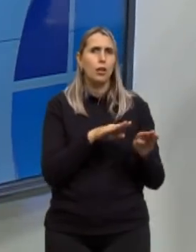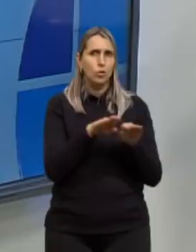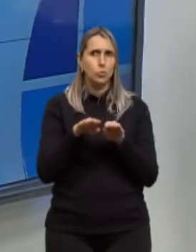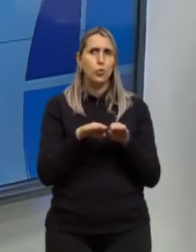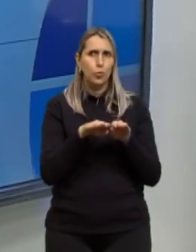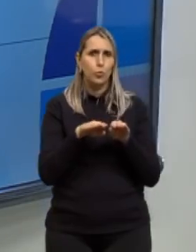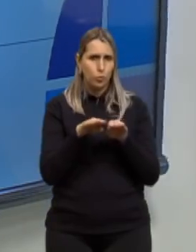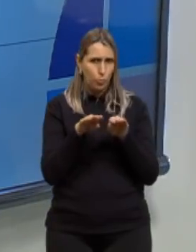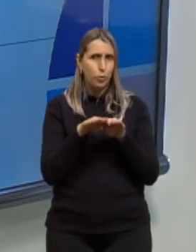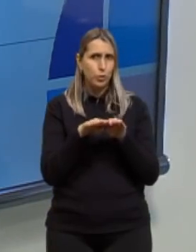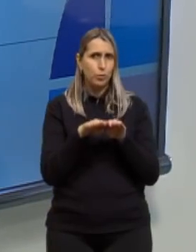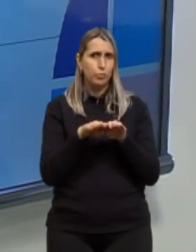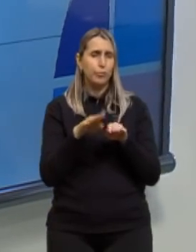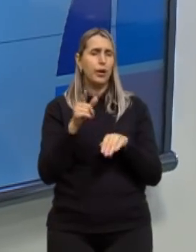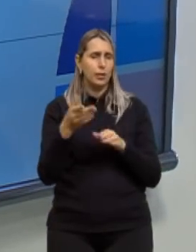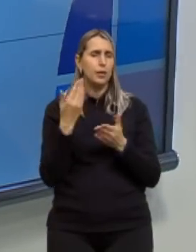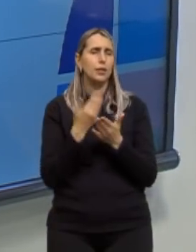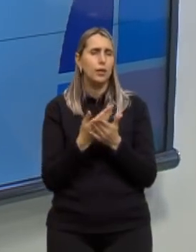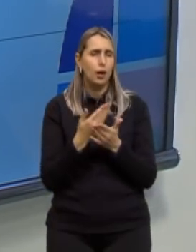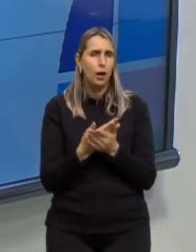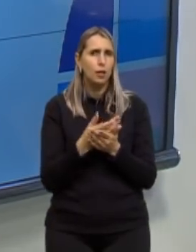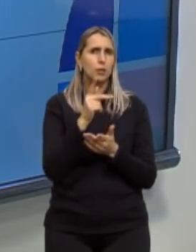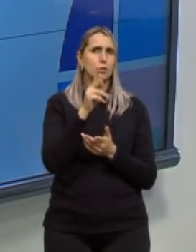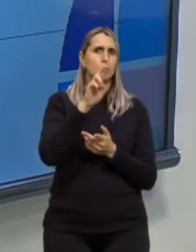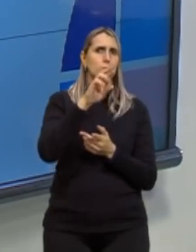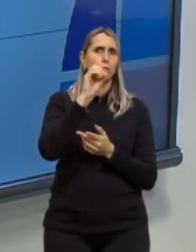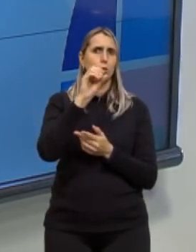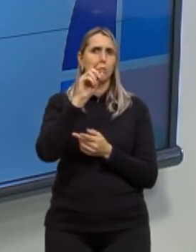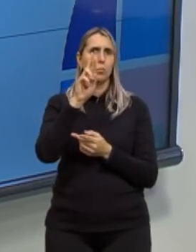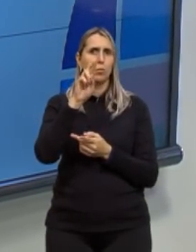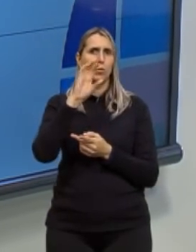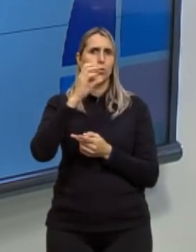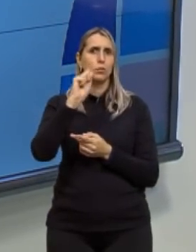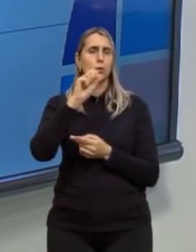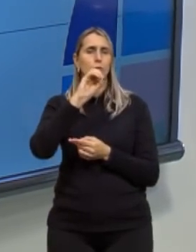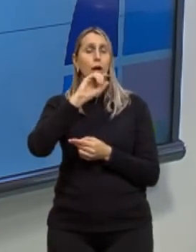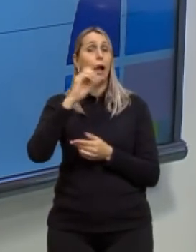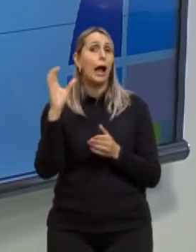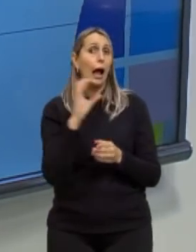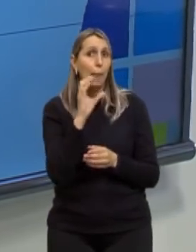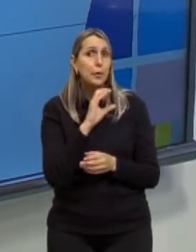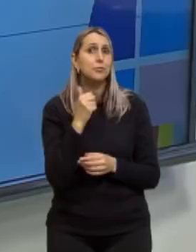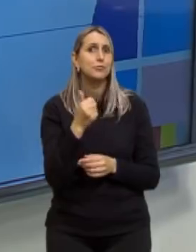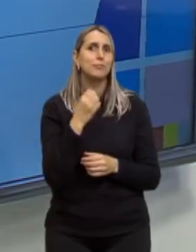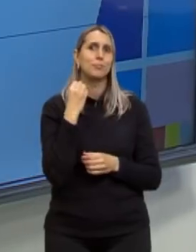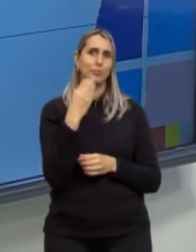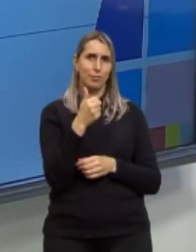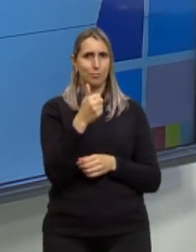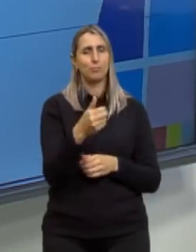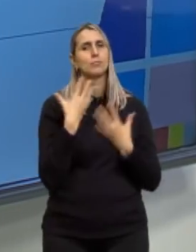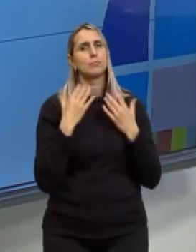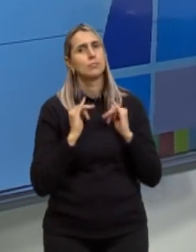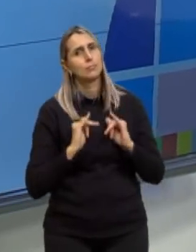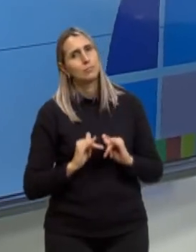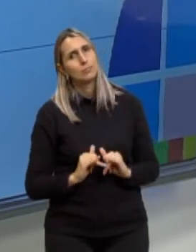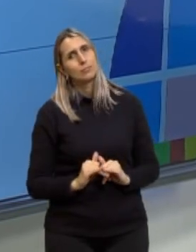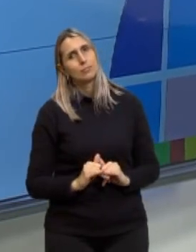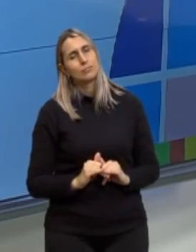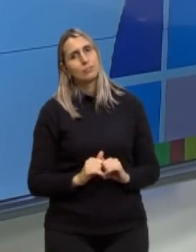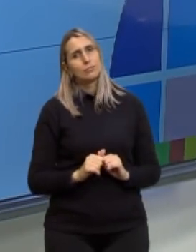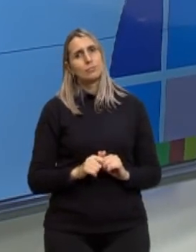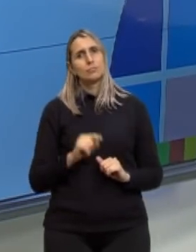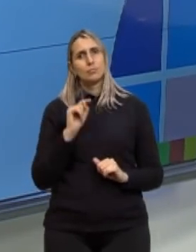proporções vai lá na aula de proporções aí rapidinho tá bom então fique bem descansa em